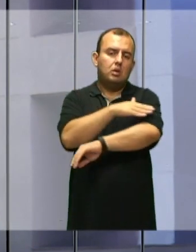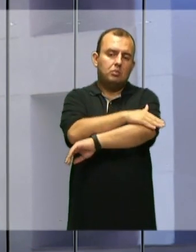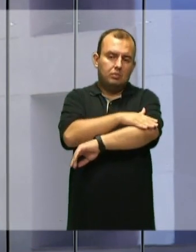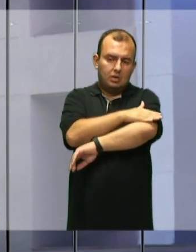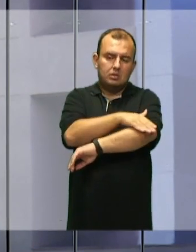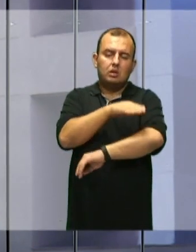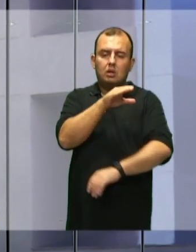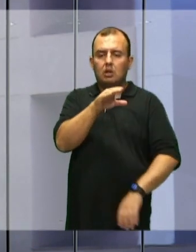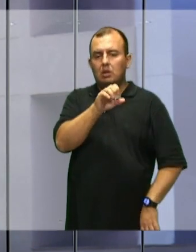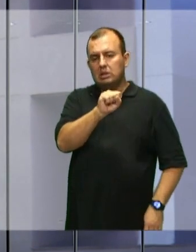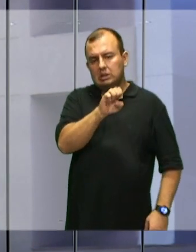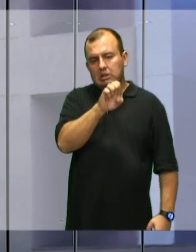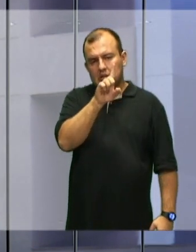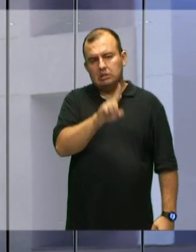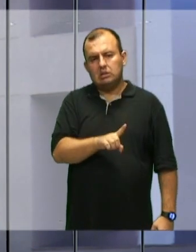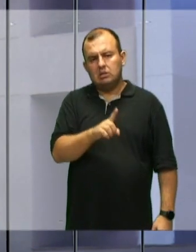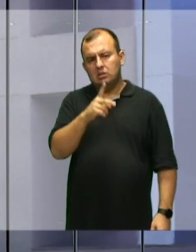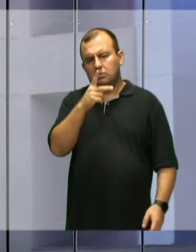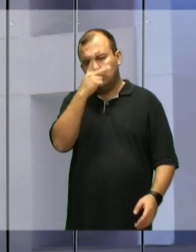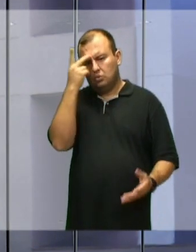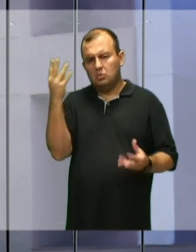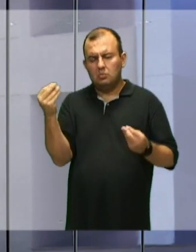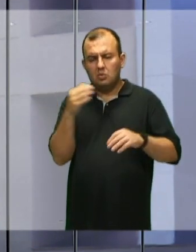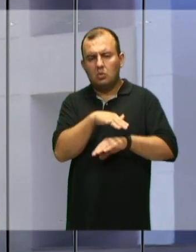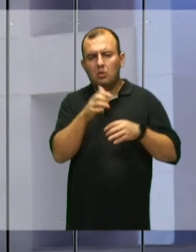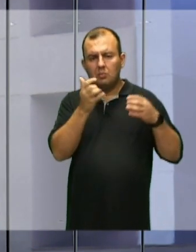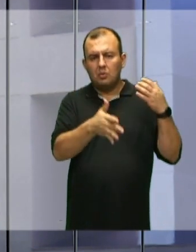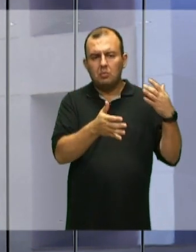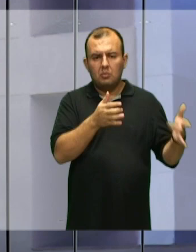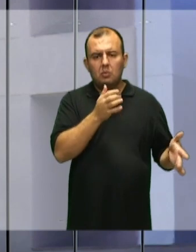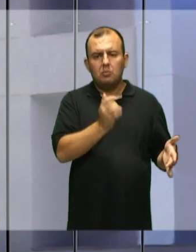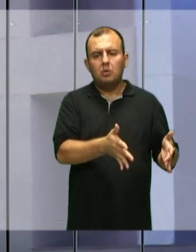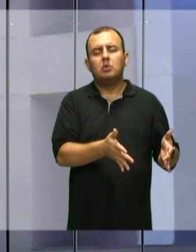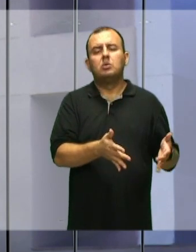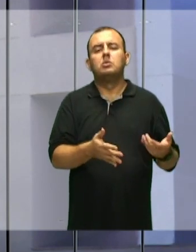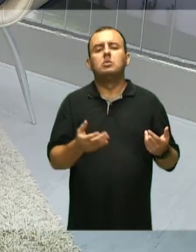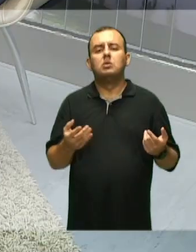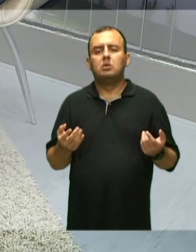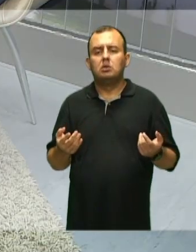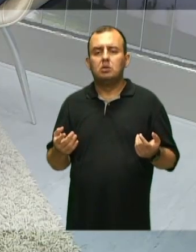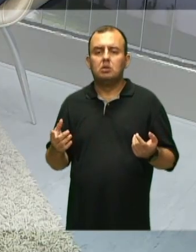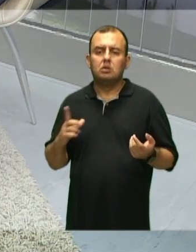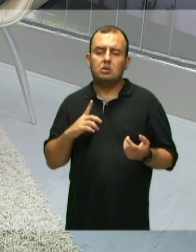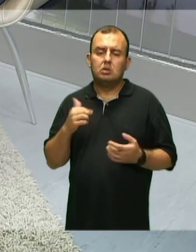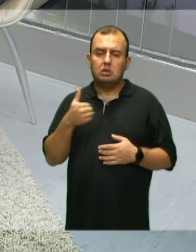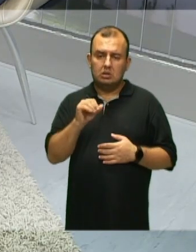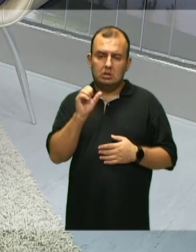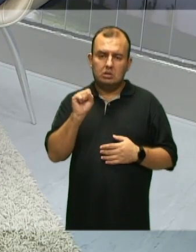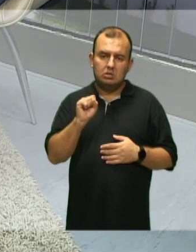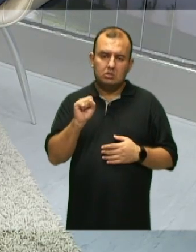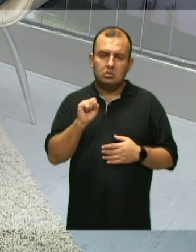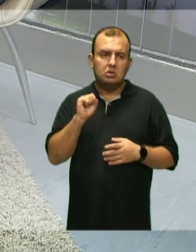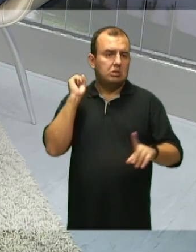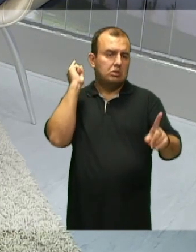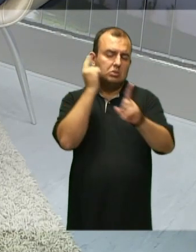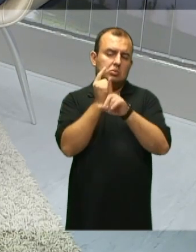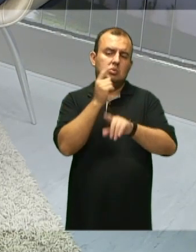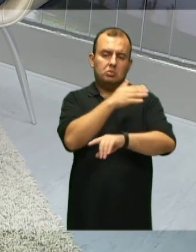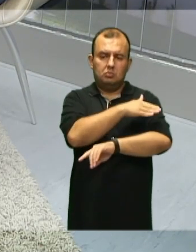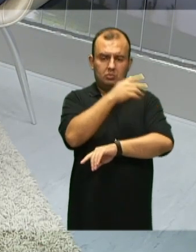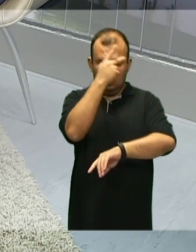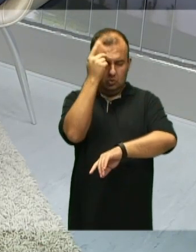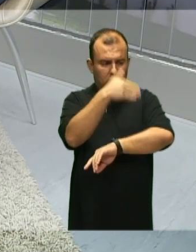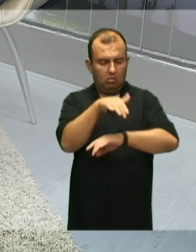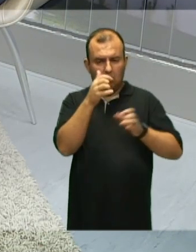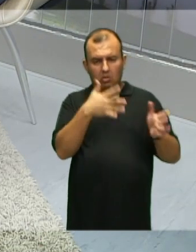Sé é uma praça tomada por morador de rua é uma praça que você não manda 10 segundos sem encontrar o morador de rua na